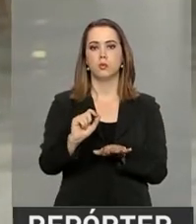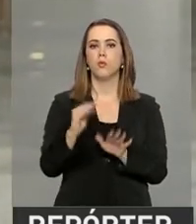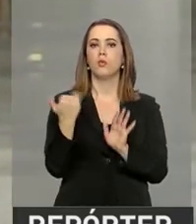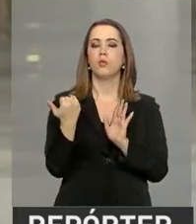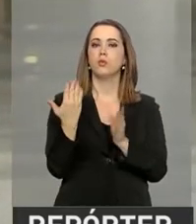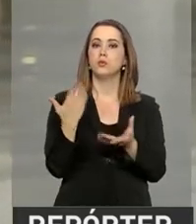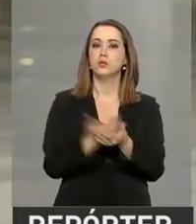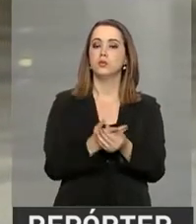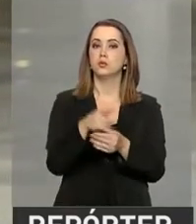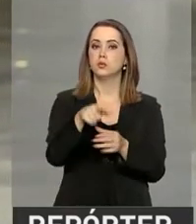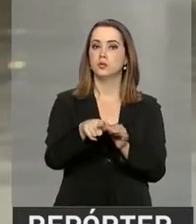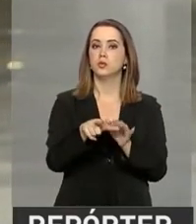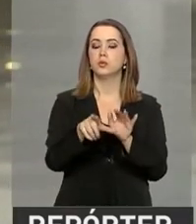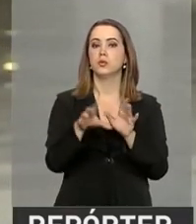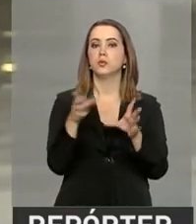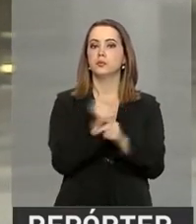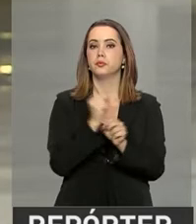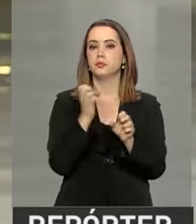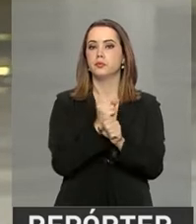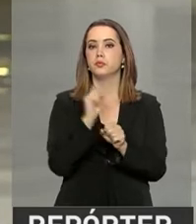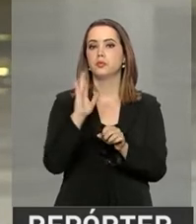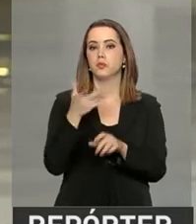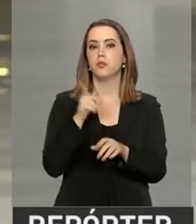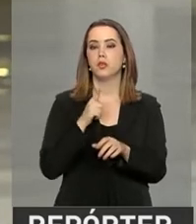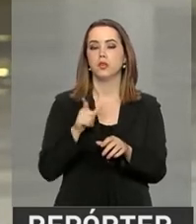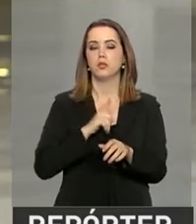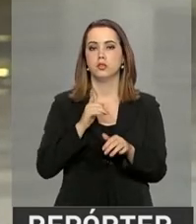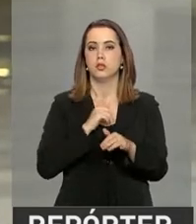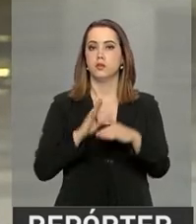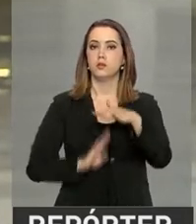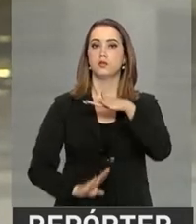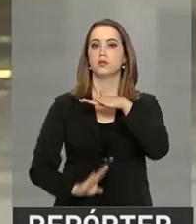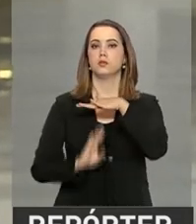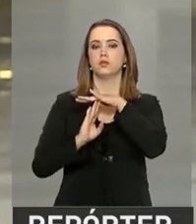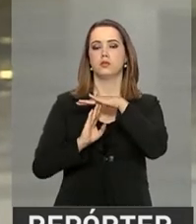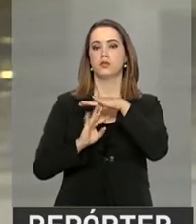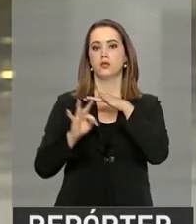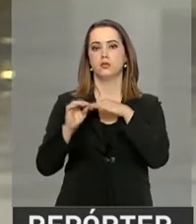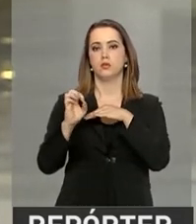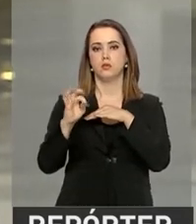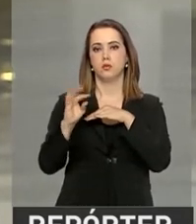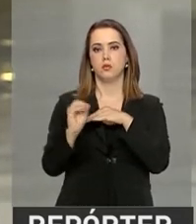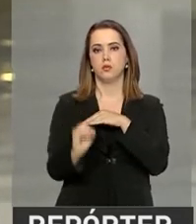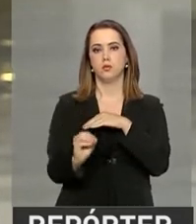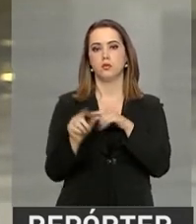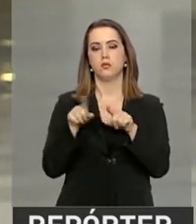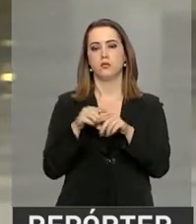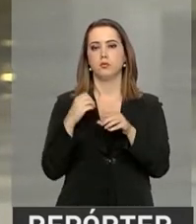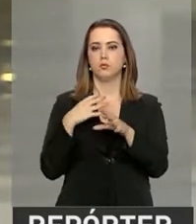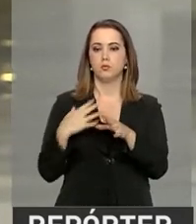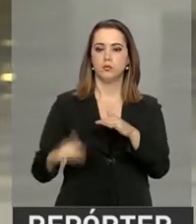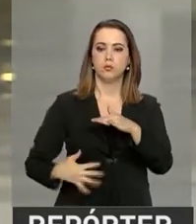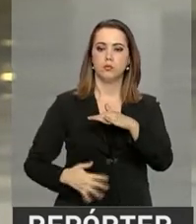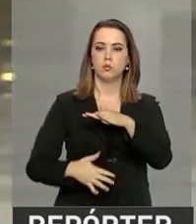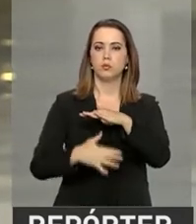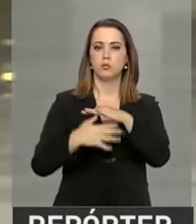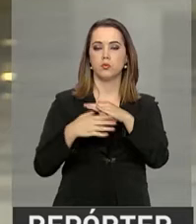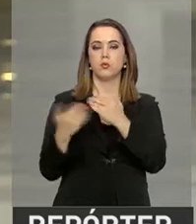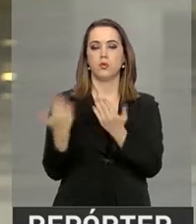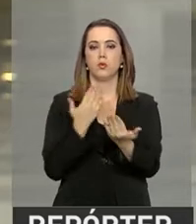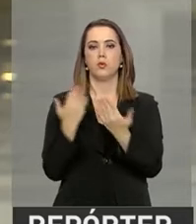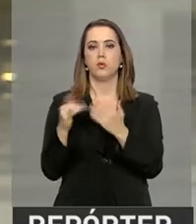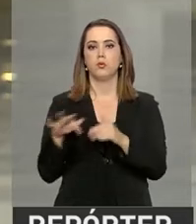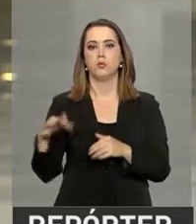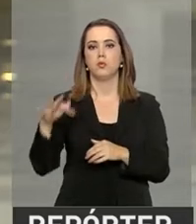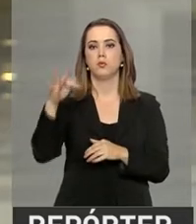projeto do orçamento de 2017 já vai incluir um mecanismo que estabelece um teto para o aumento dos gastos públicos tendo a inflação